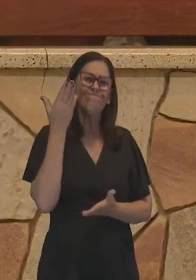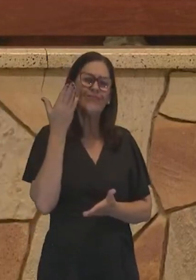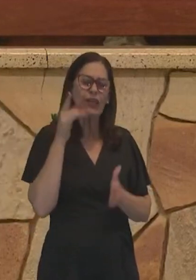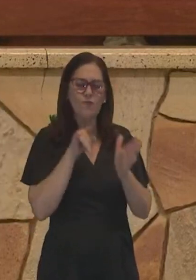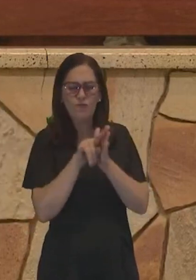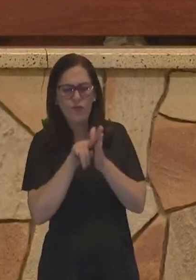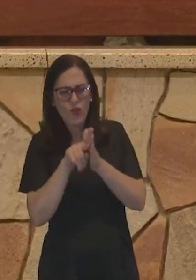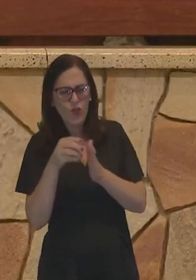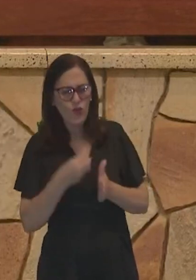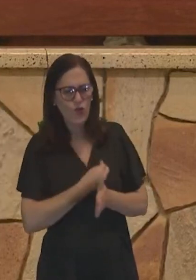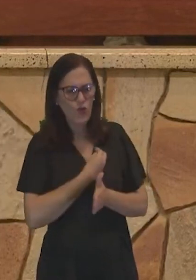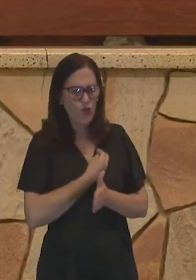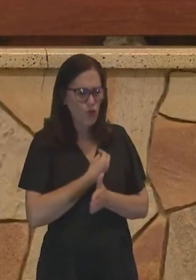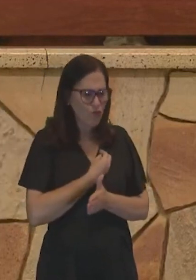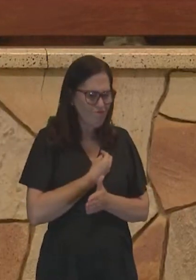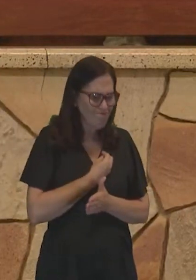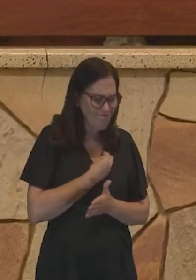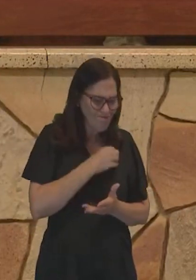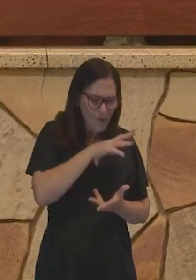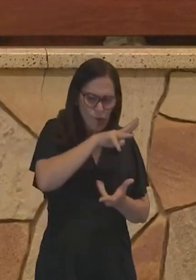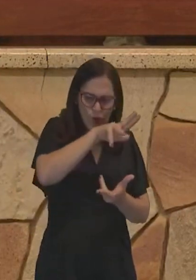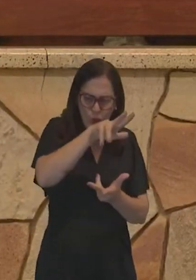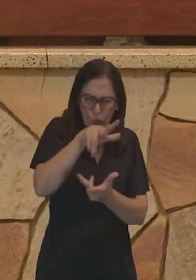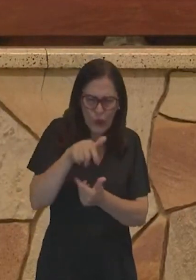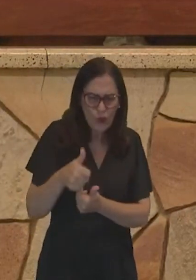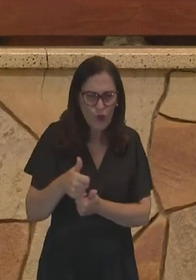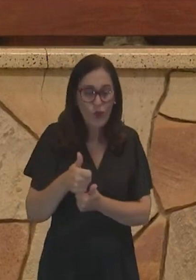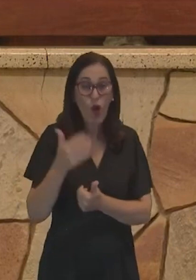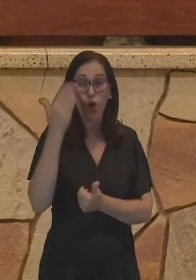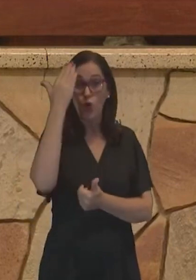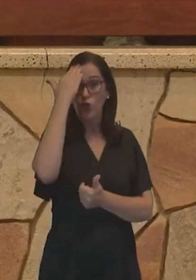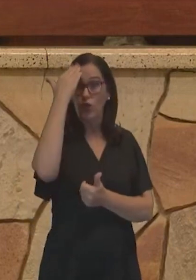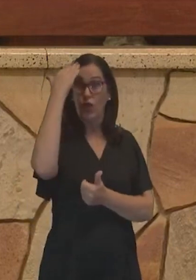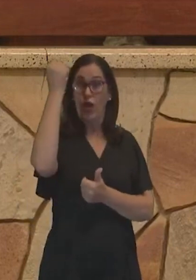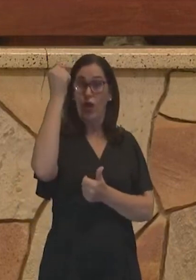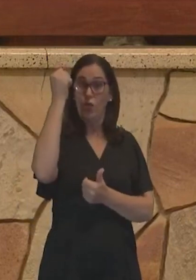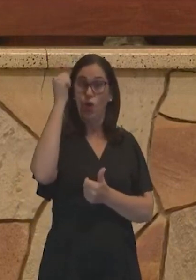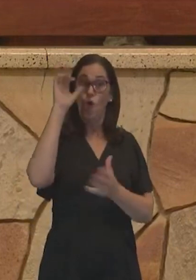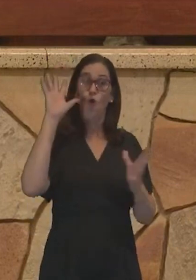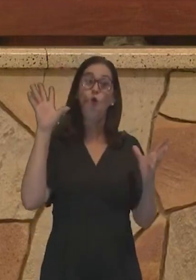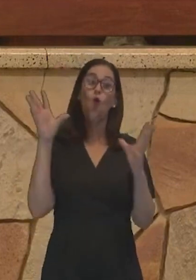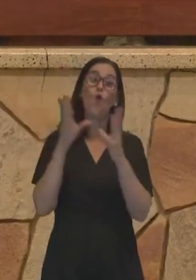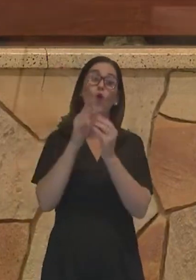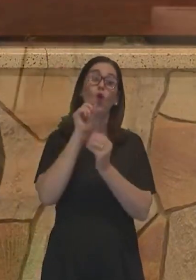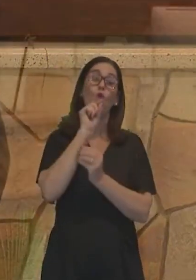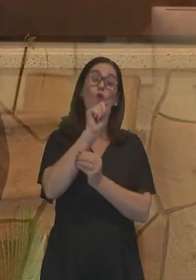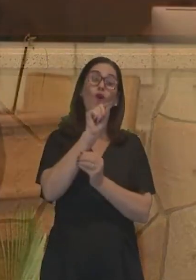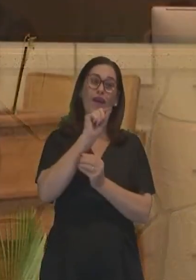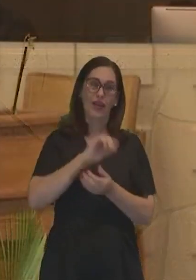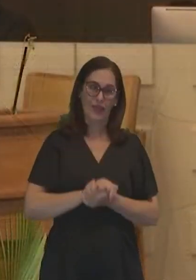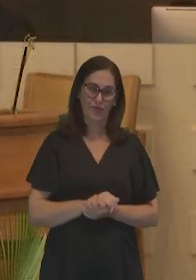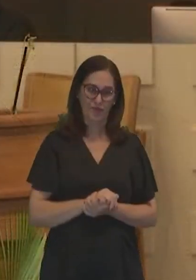a vida debaixo do sol, o sábio chegou à seguinte conclusão.